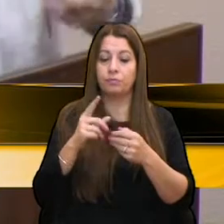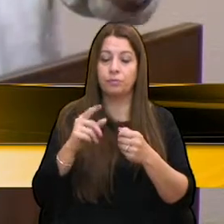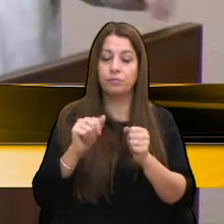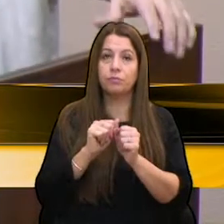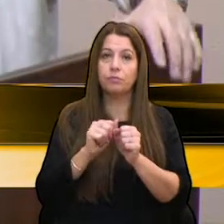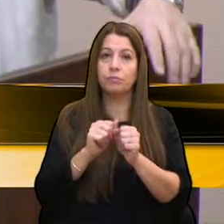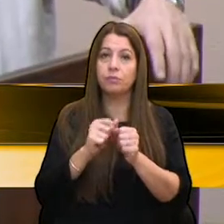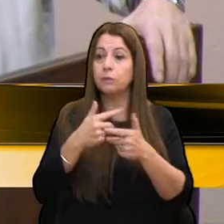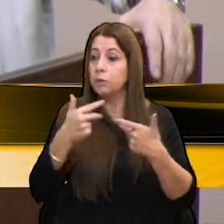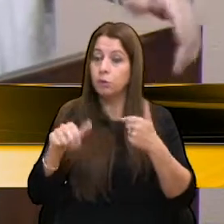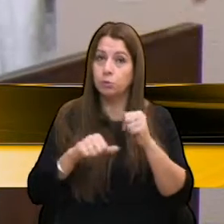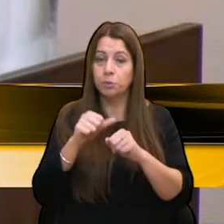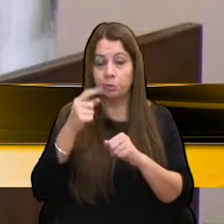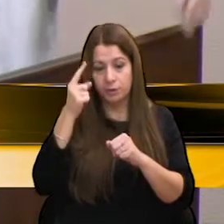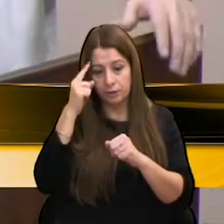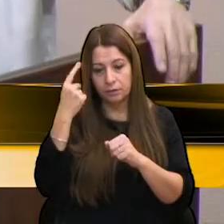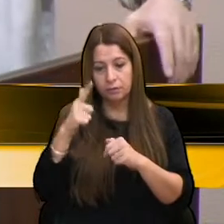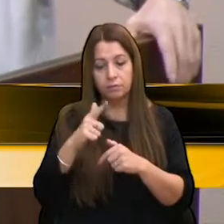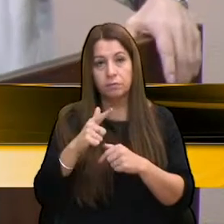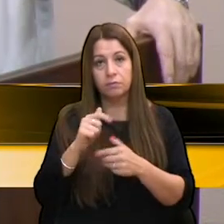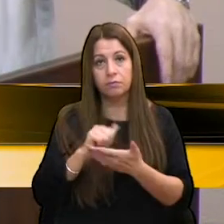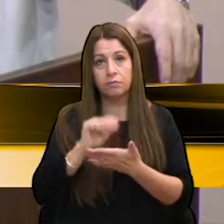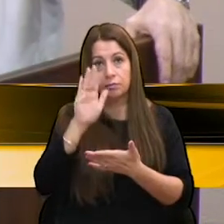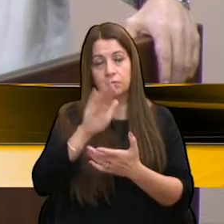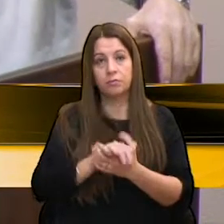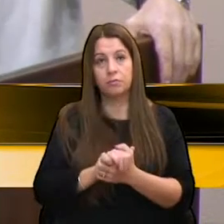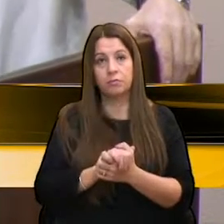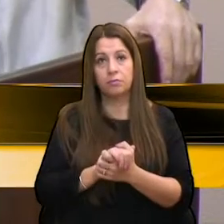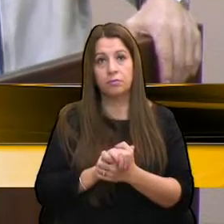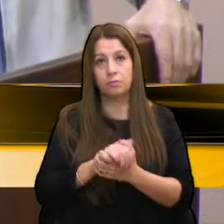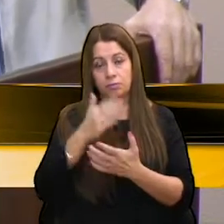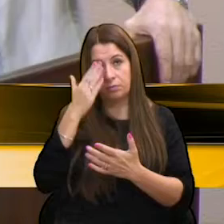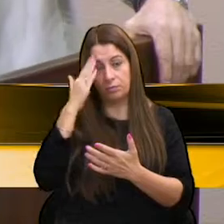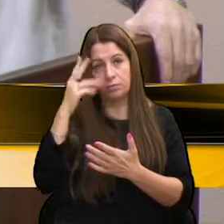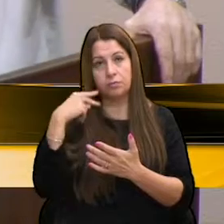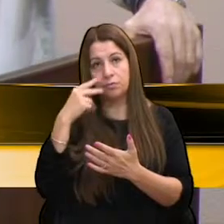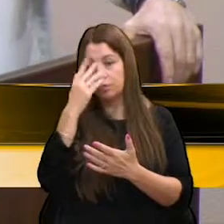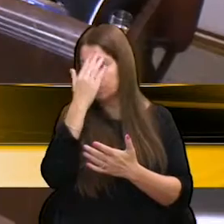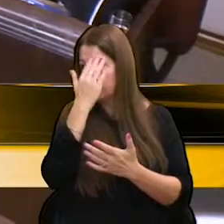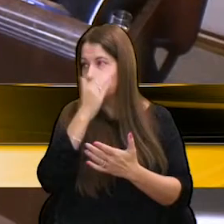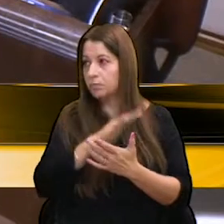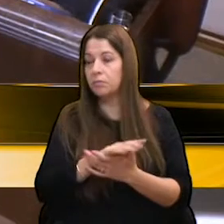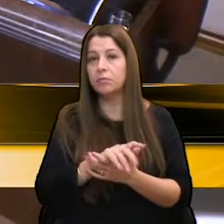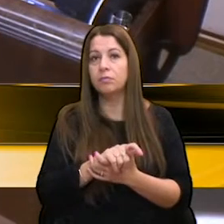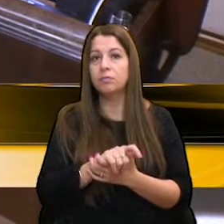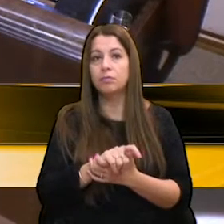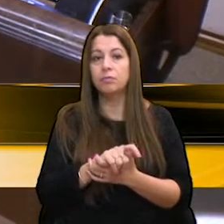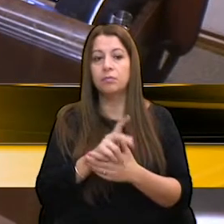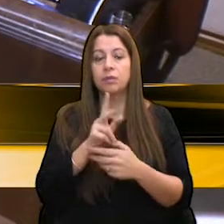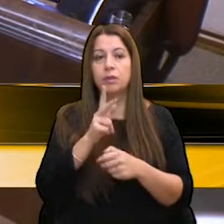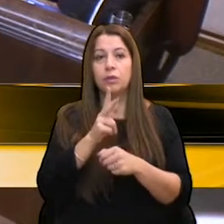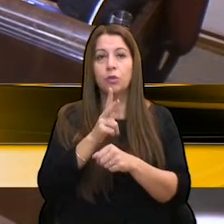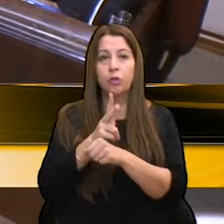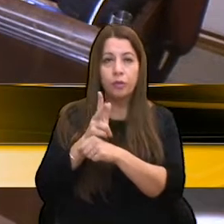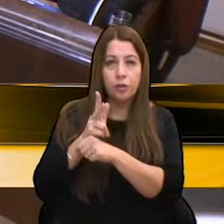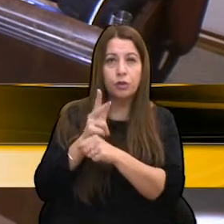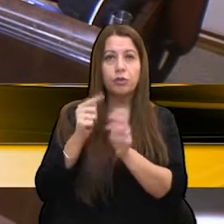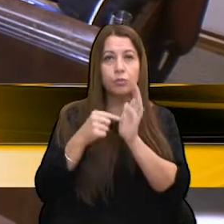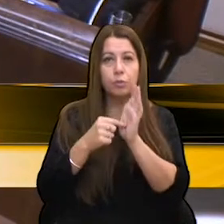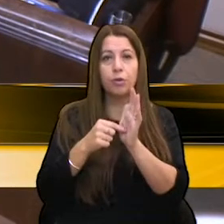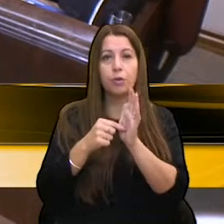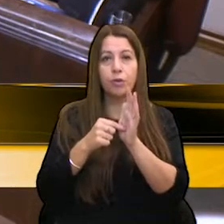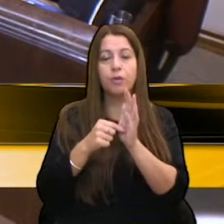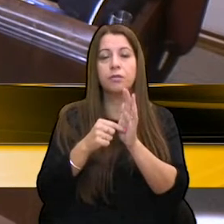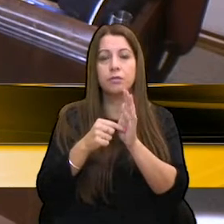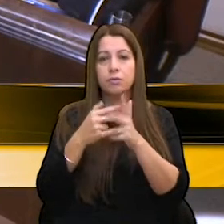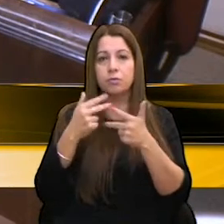algo tem que ser repensado. Seu aparte, vereador. Muito obrigado, vereadora Ediló. O vídeo ele retrata com fidelidade